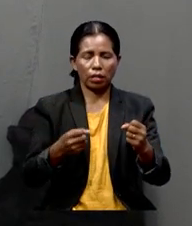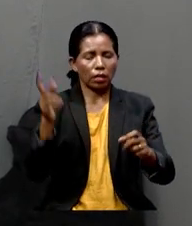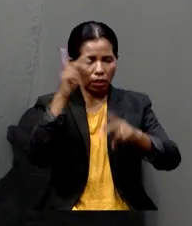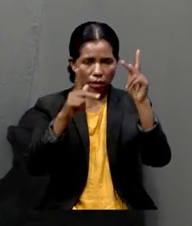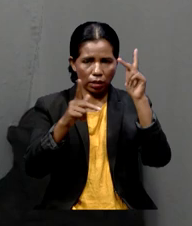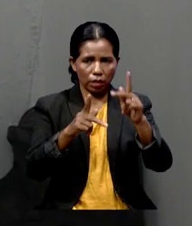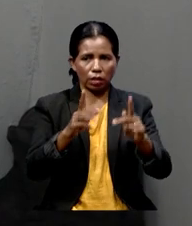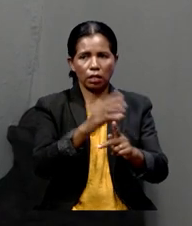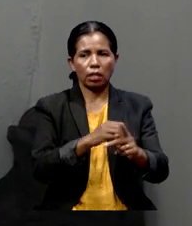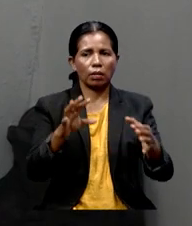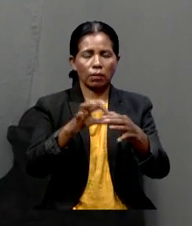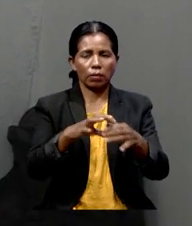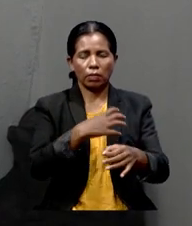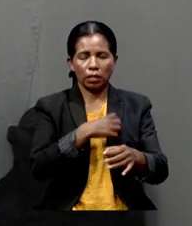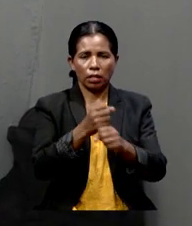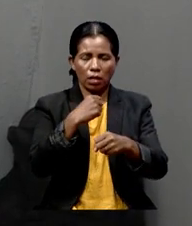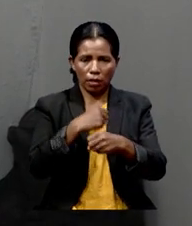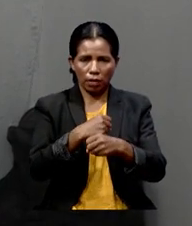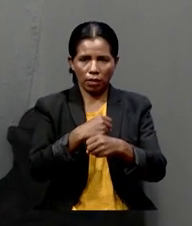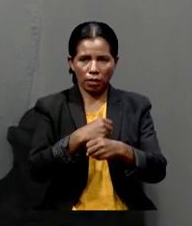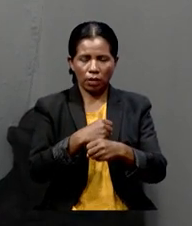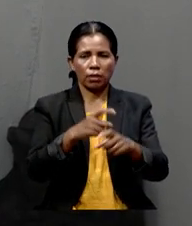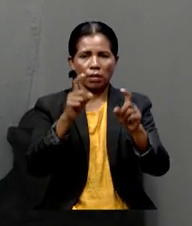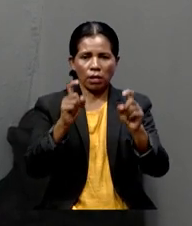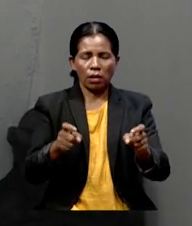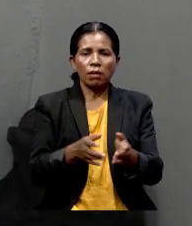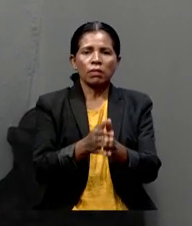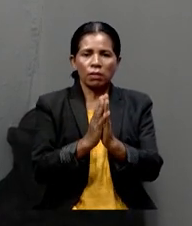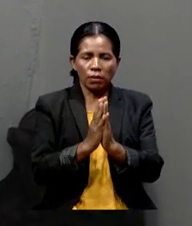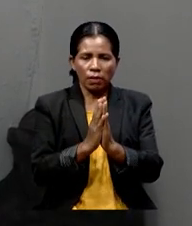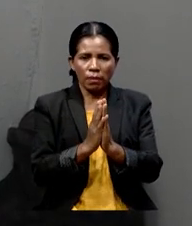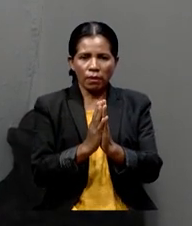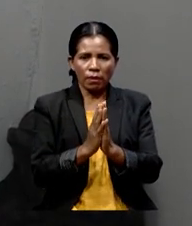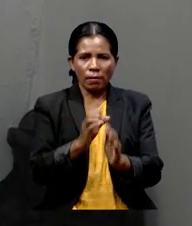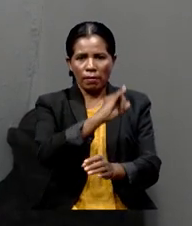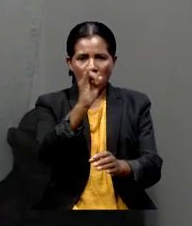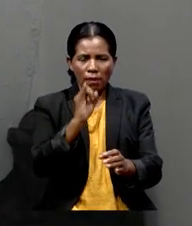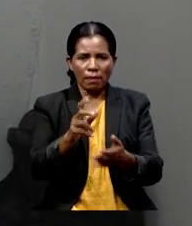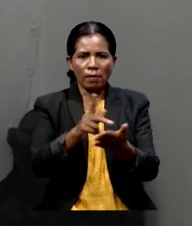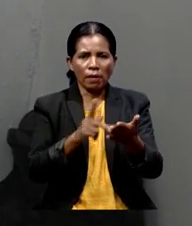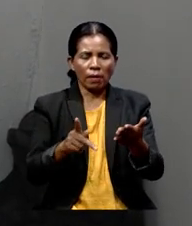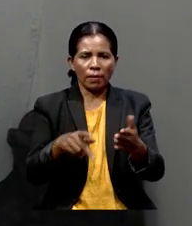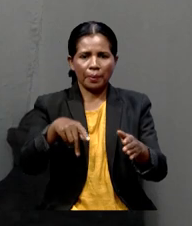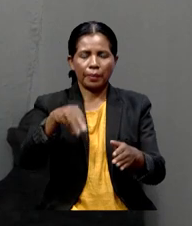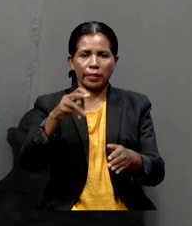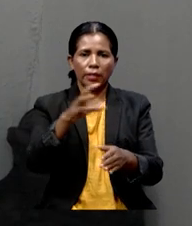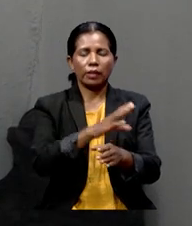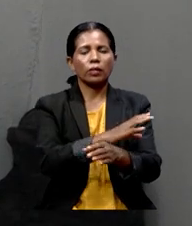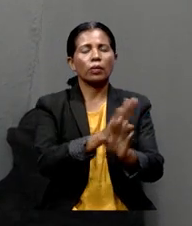maka membro PNTL neve comete, então tem que husumos investigação criminal PNTL nina, atu loca